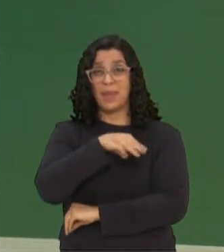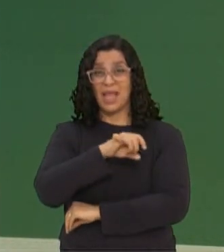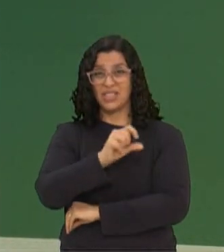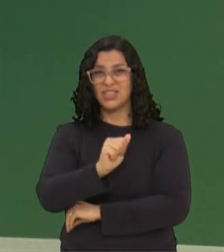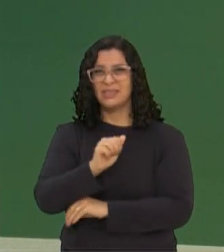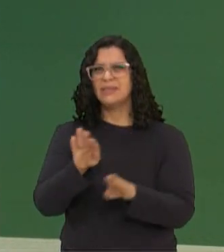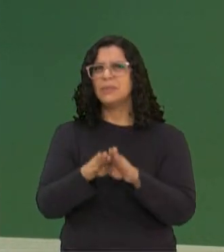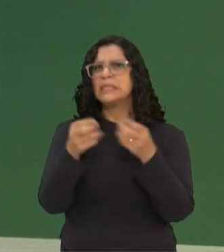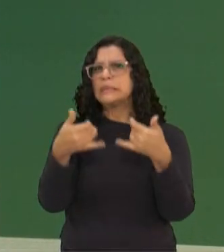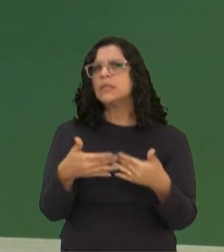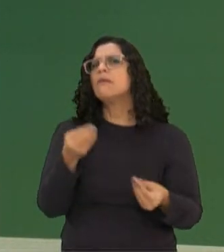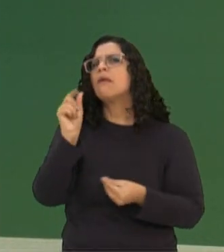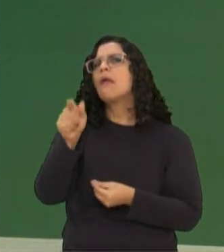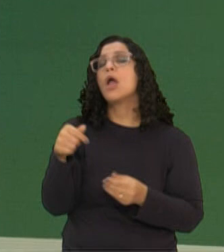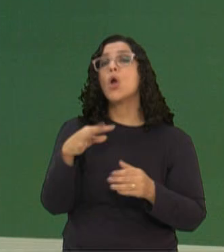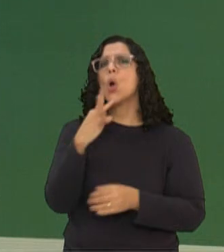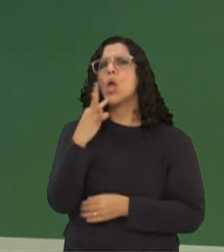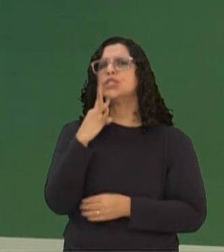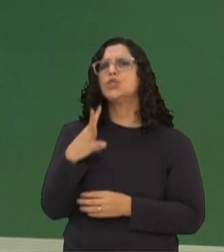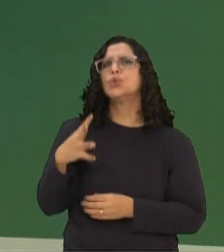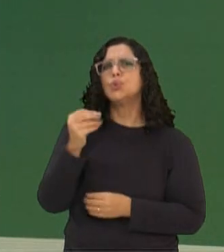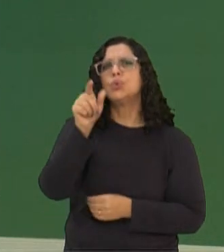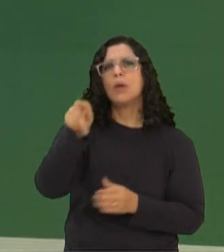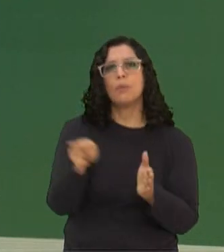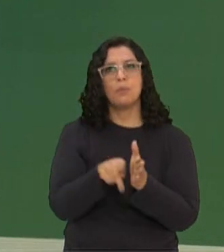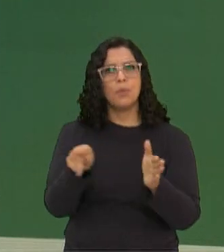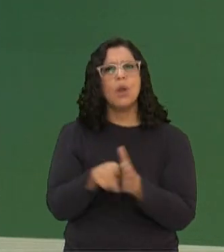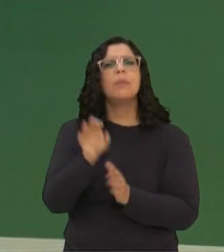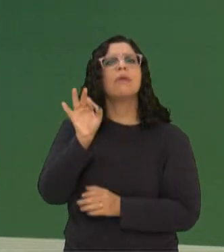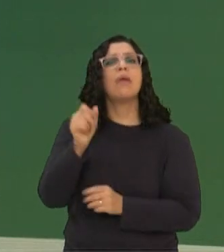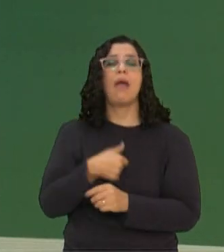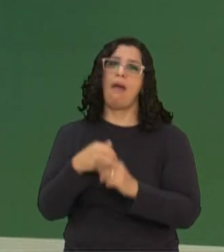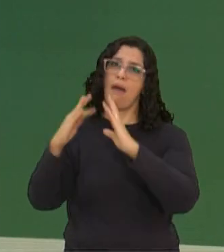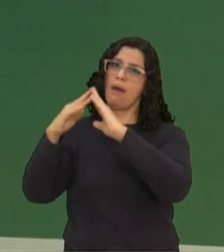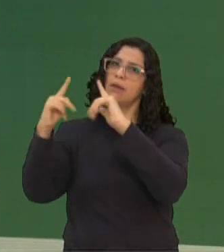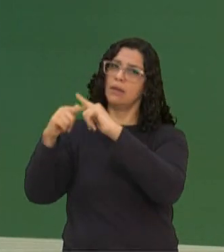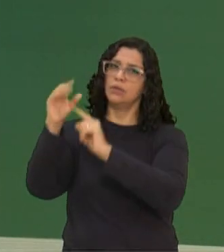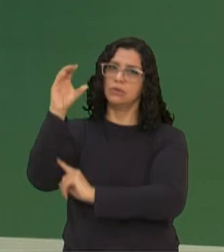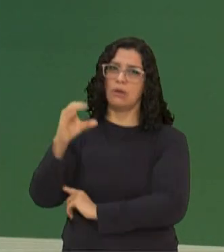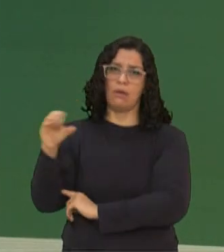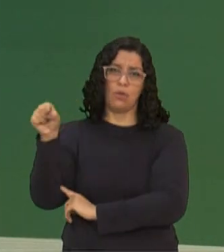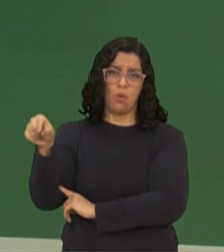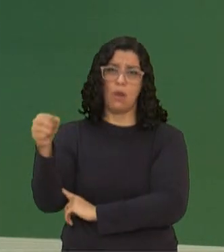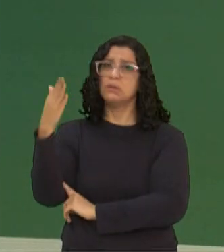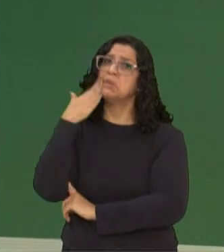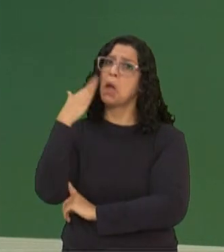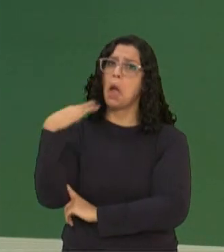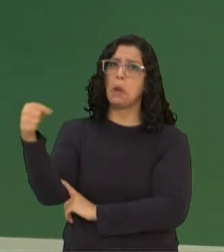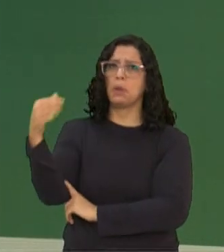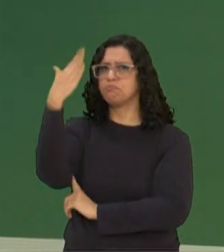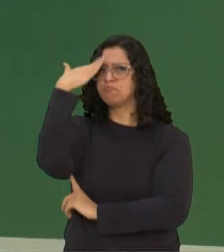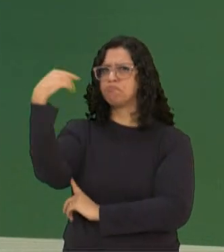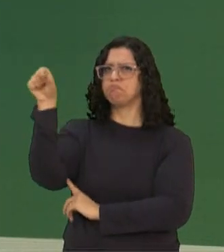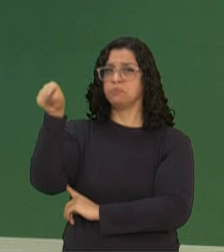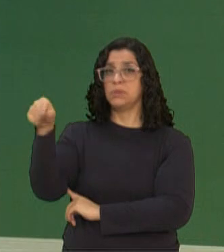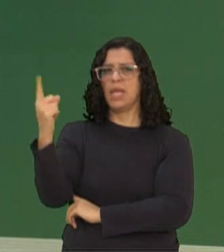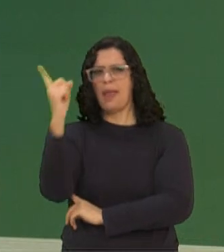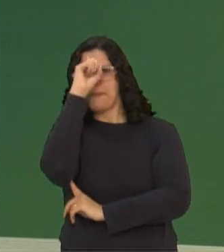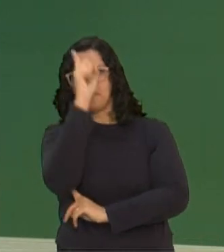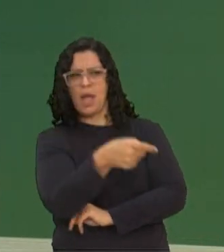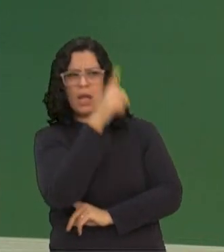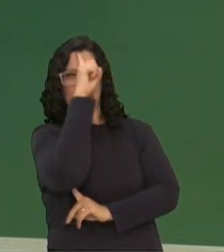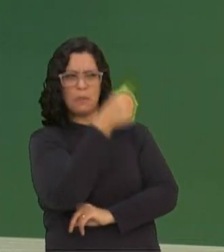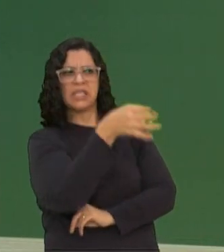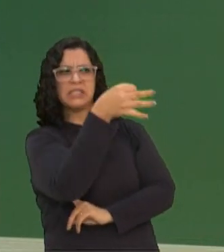era a grande detentora de conhecimento, do pensamento, era justamente a Igreja Católica. Essa igreja, ela basicamente mandava o que